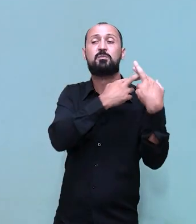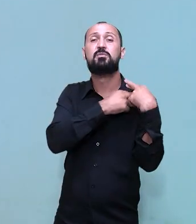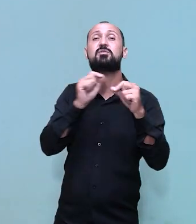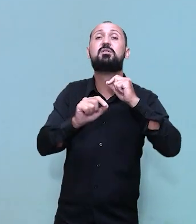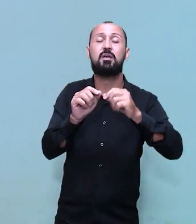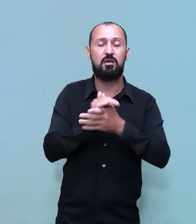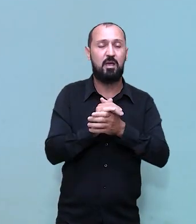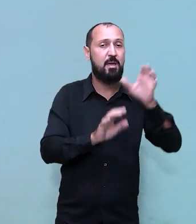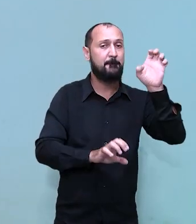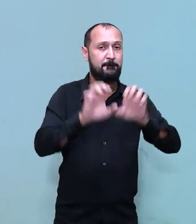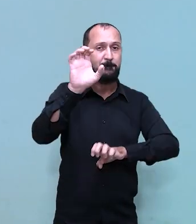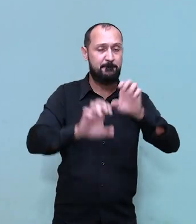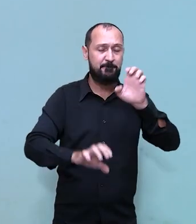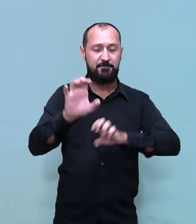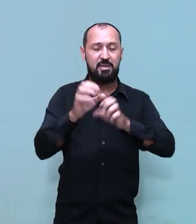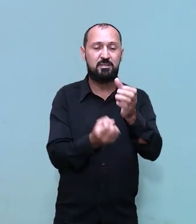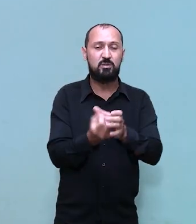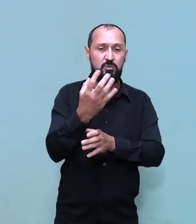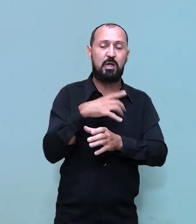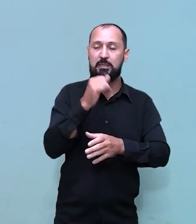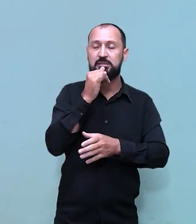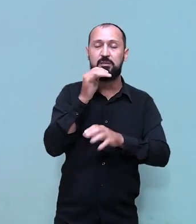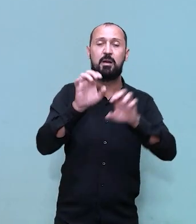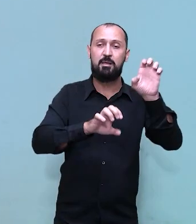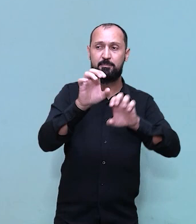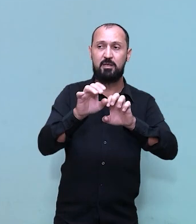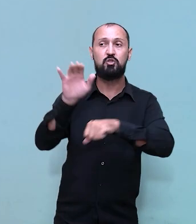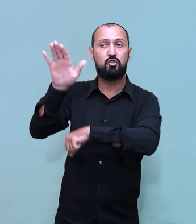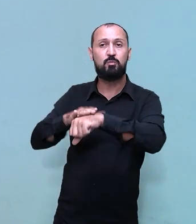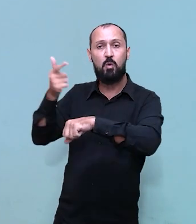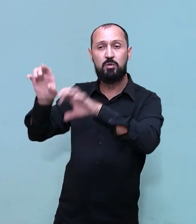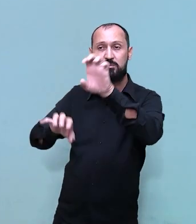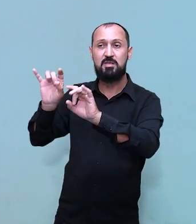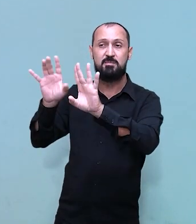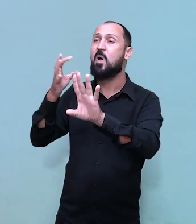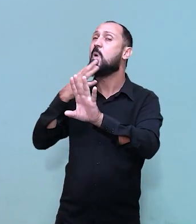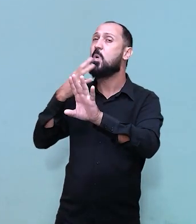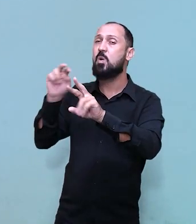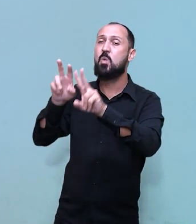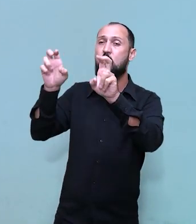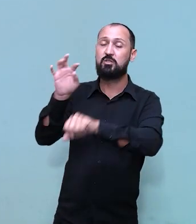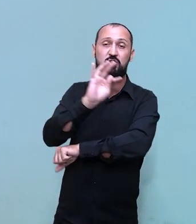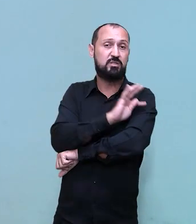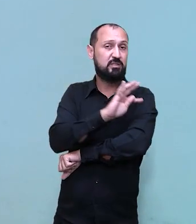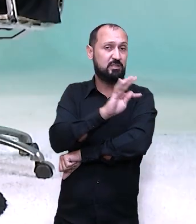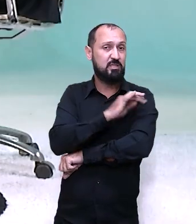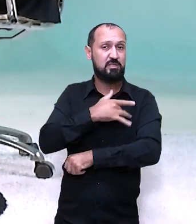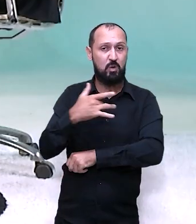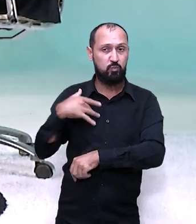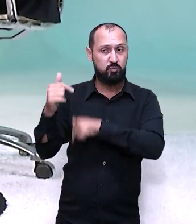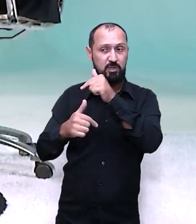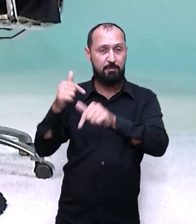advogado, dentro da segurança do trabalho, também a gente já ficou sabendo, passa pelo caráter preventivo,